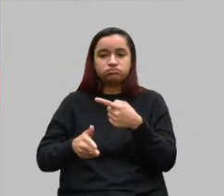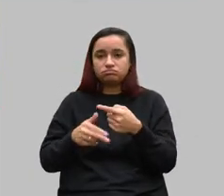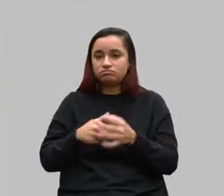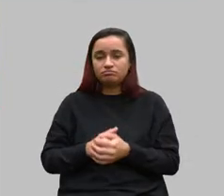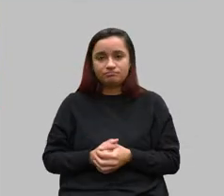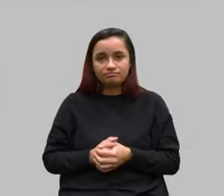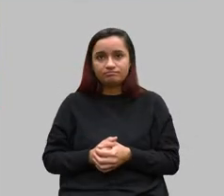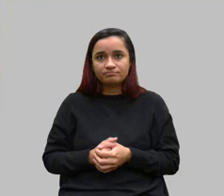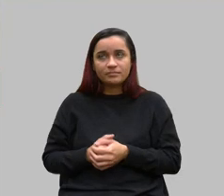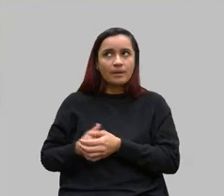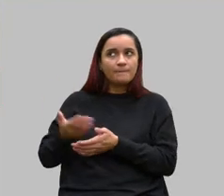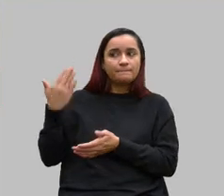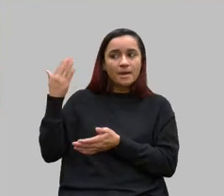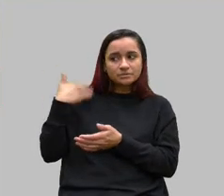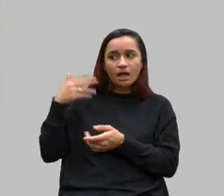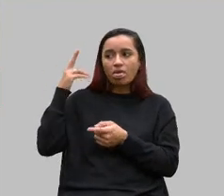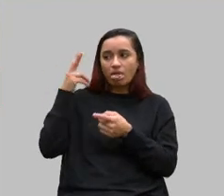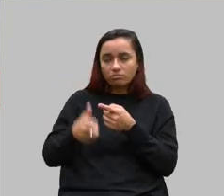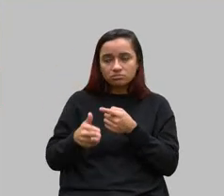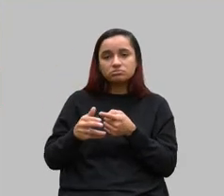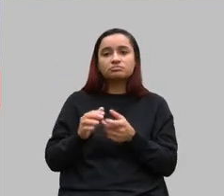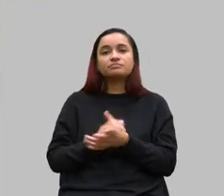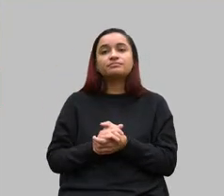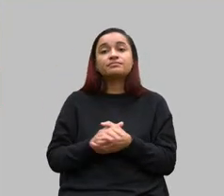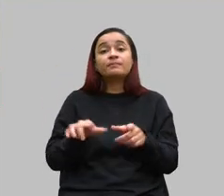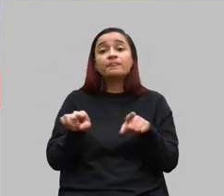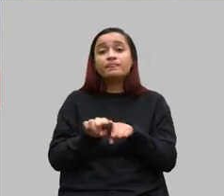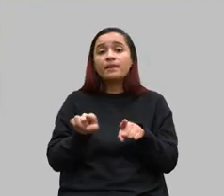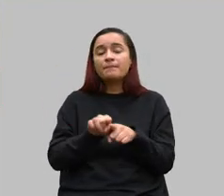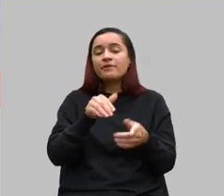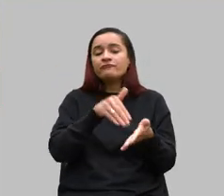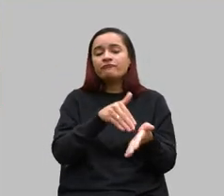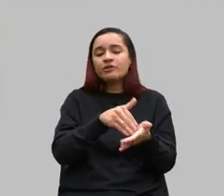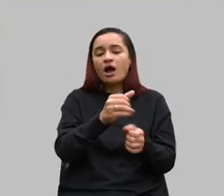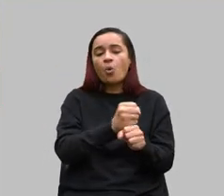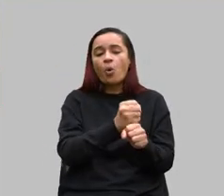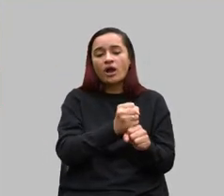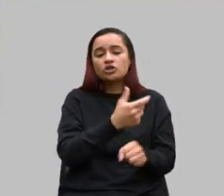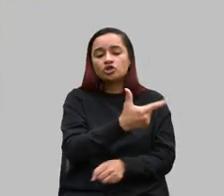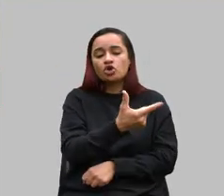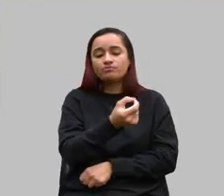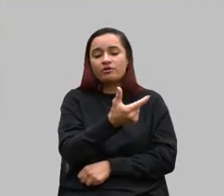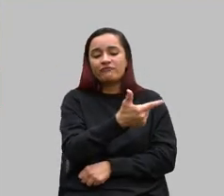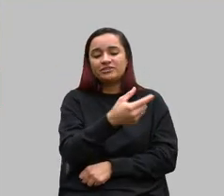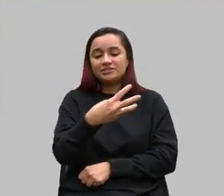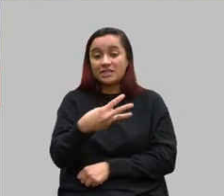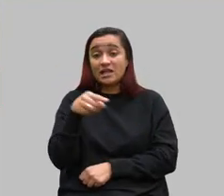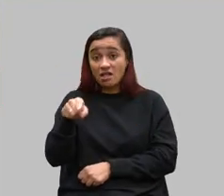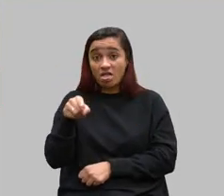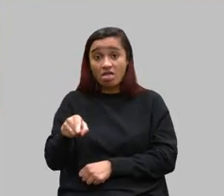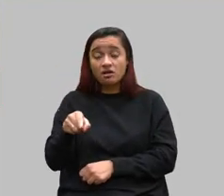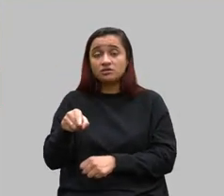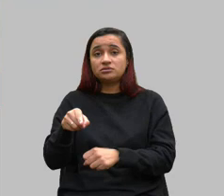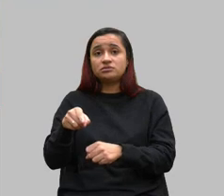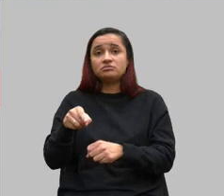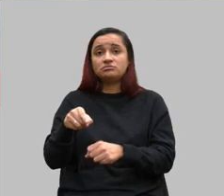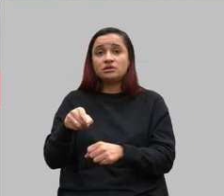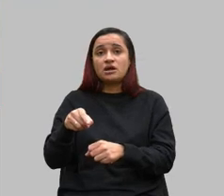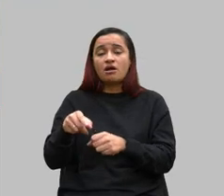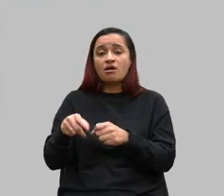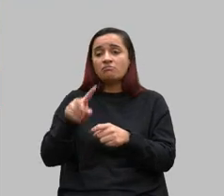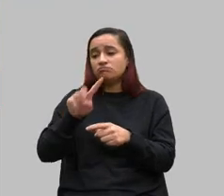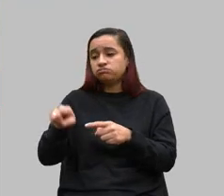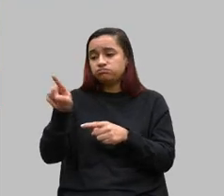no passado e no final de 2023 esse veto foi derrubado o veto foi